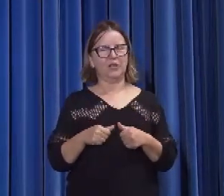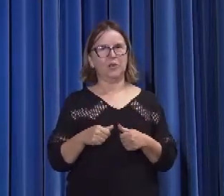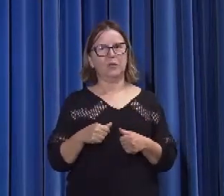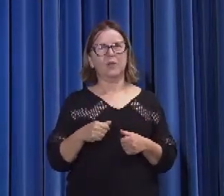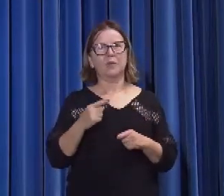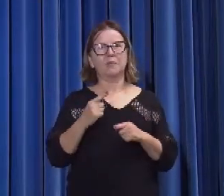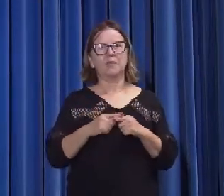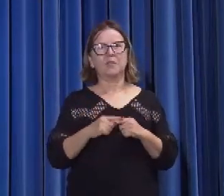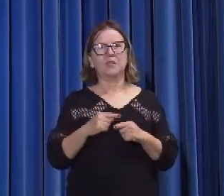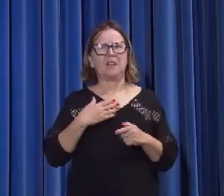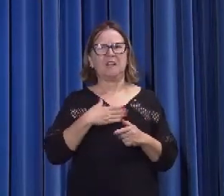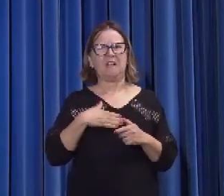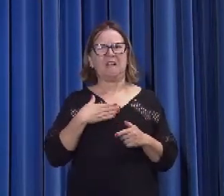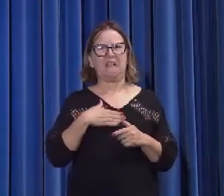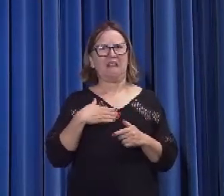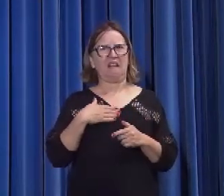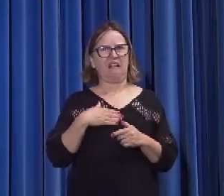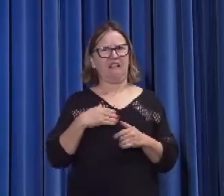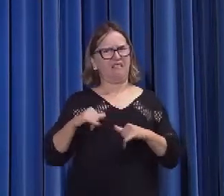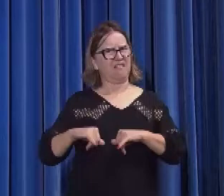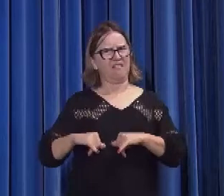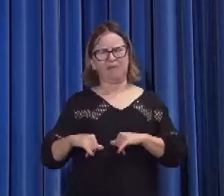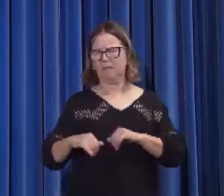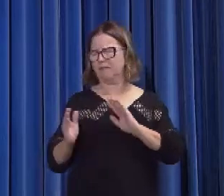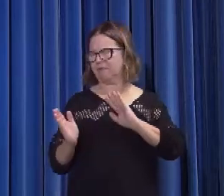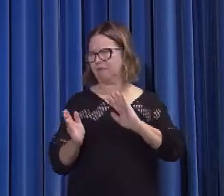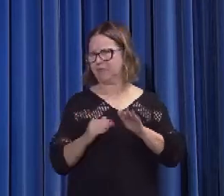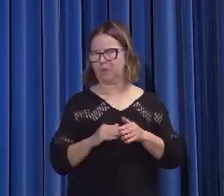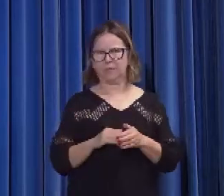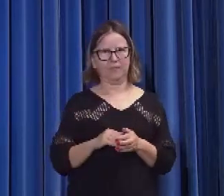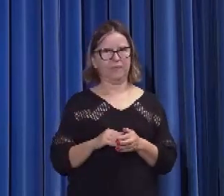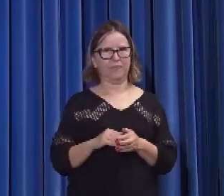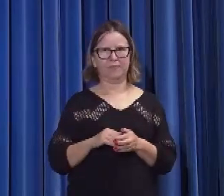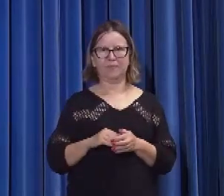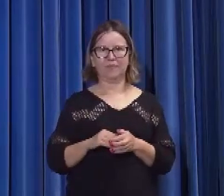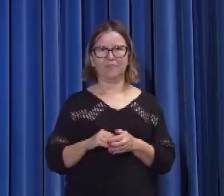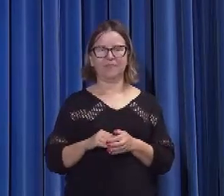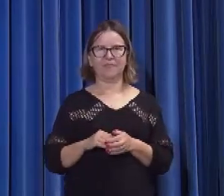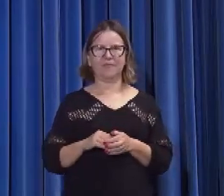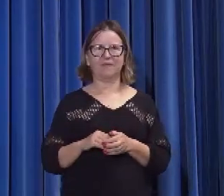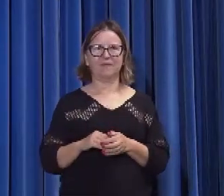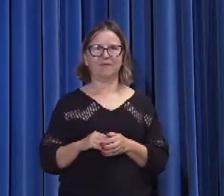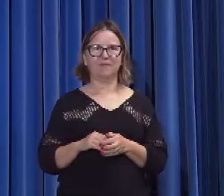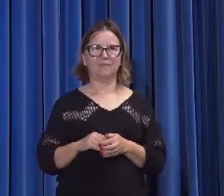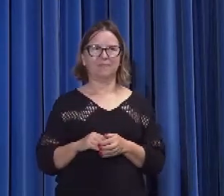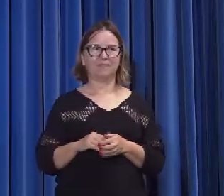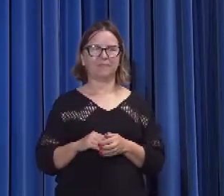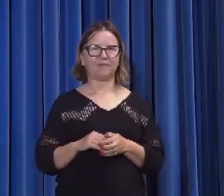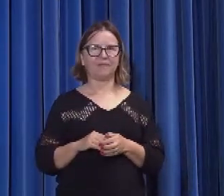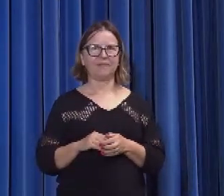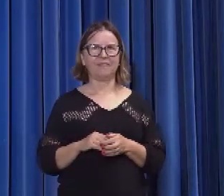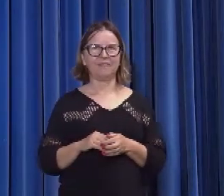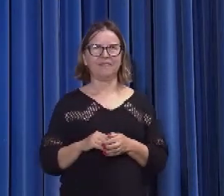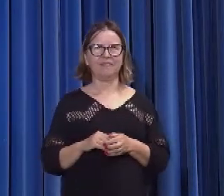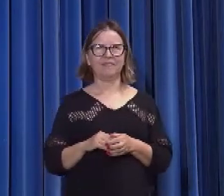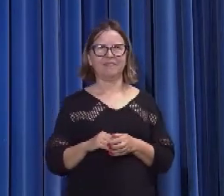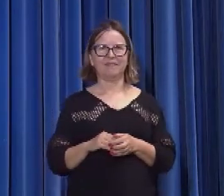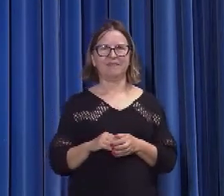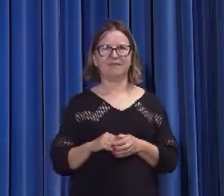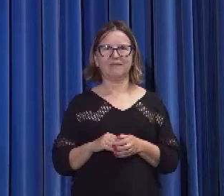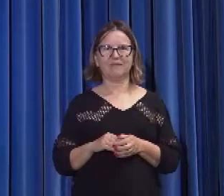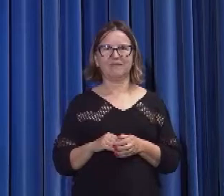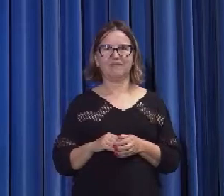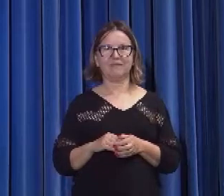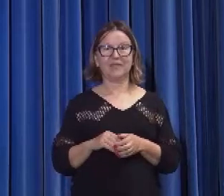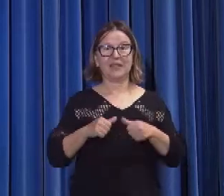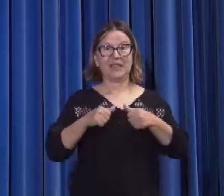que é sentir prazer na dor e no sofrimento. Nós não estamos falando aqui de masoquismo. Tá? Isso